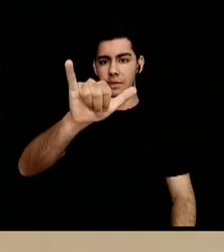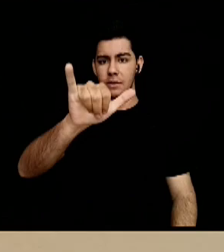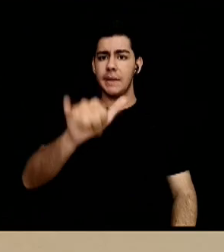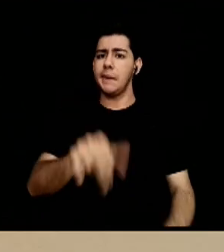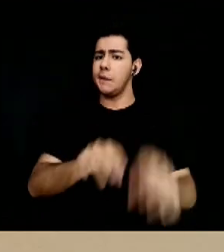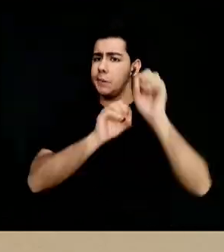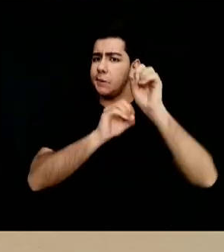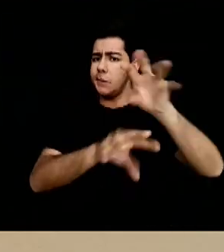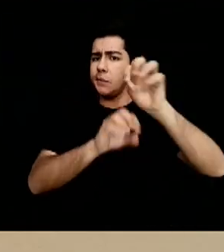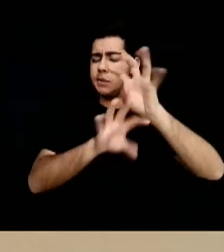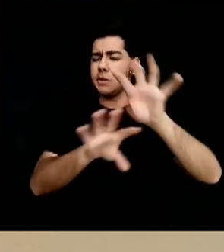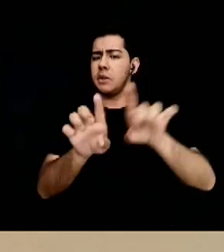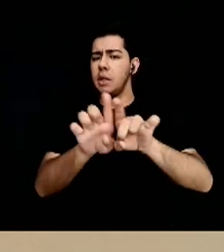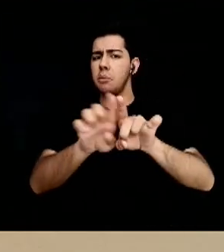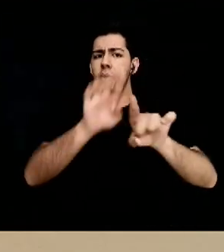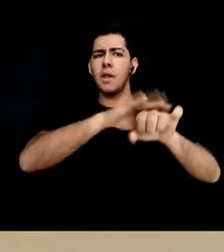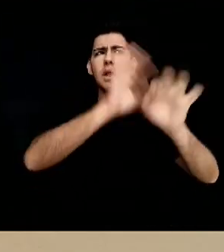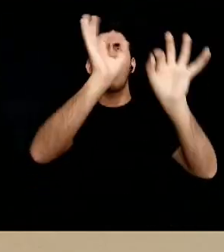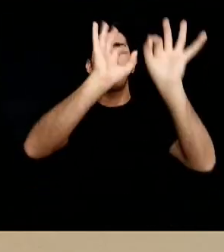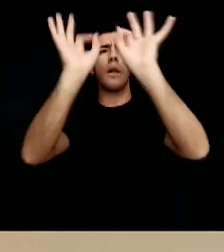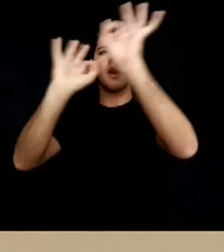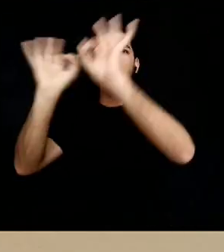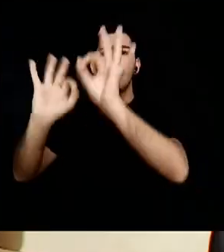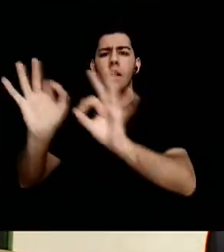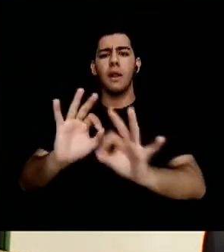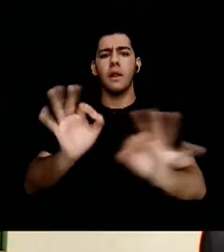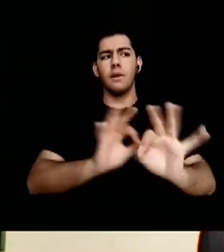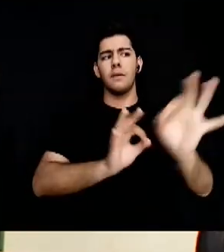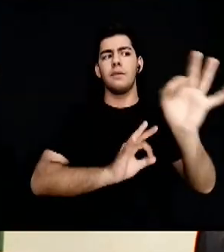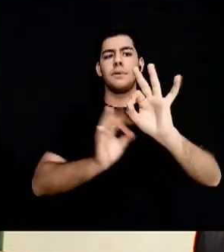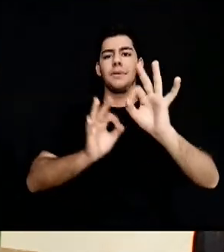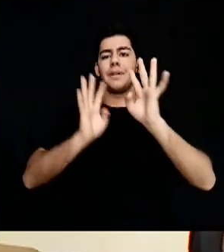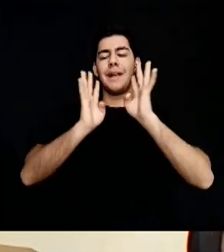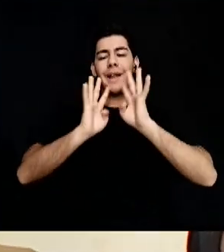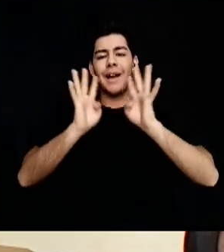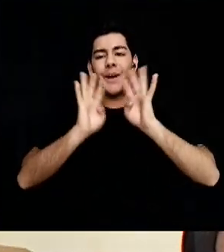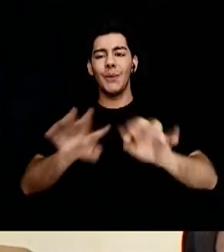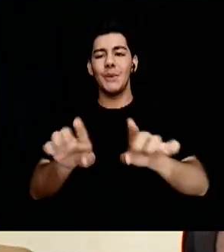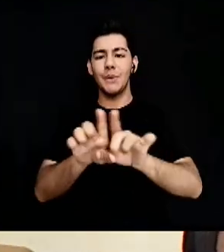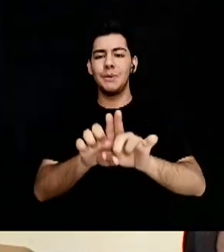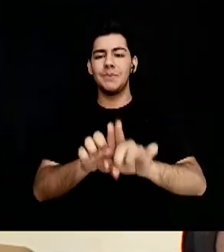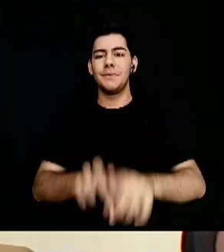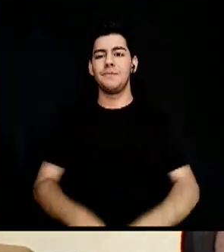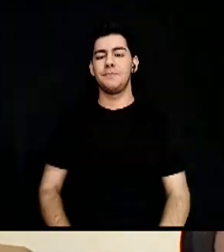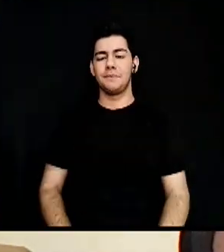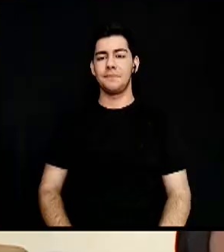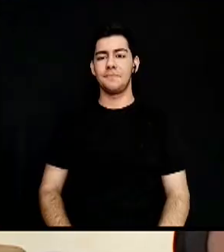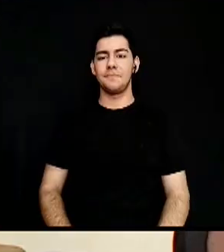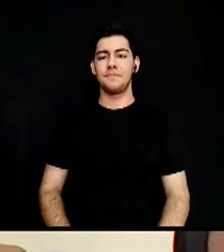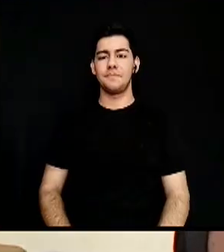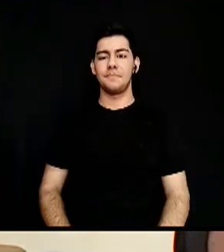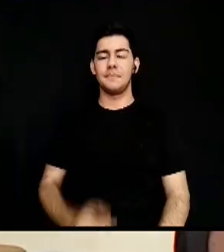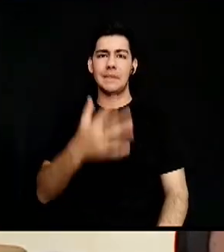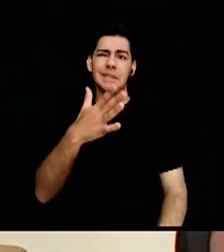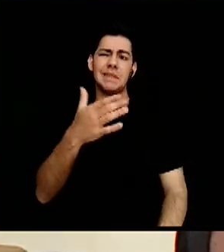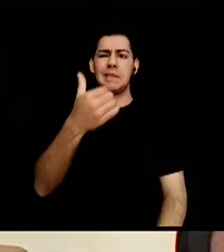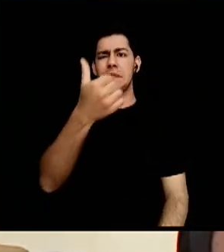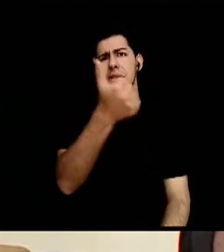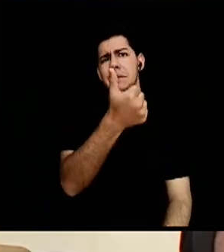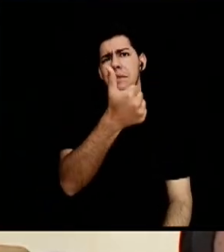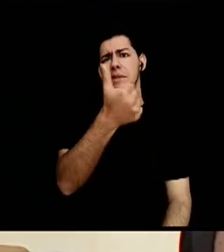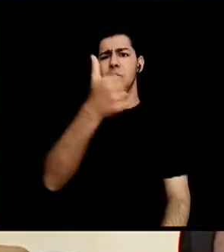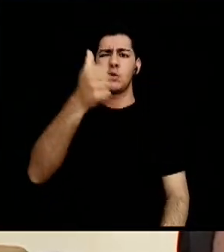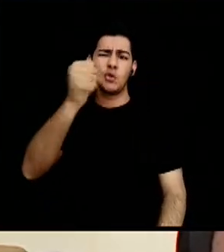decorativa. Também já tem por aí uns 16, 18 anos.